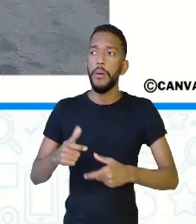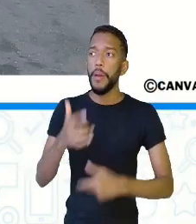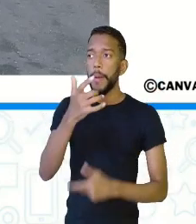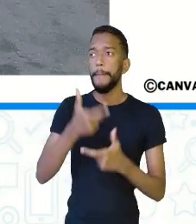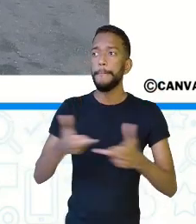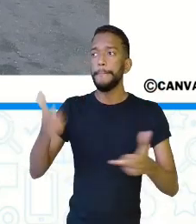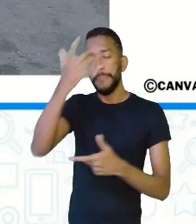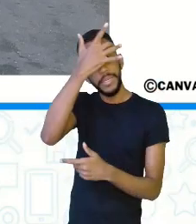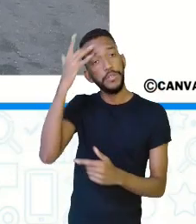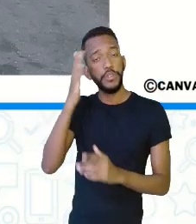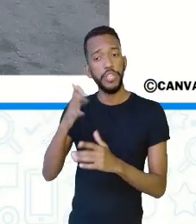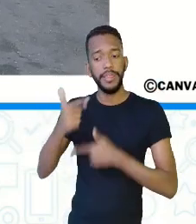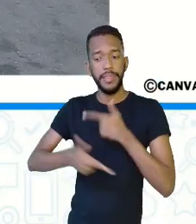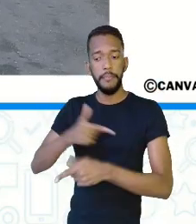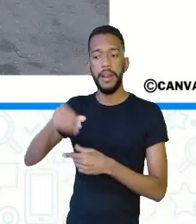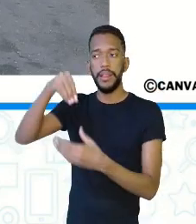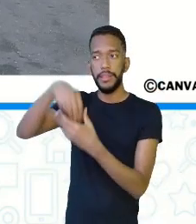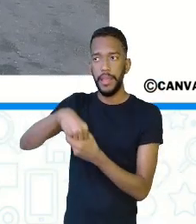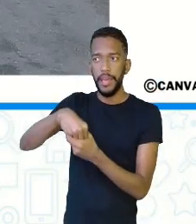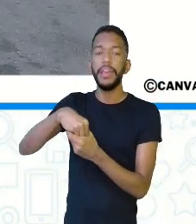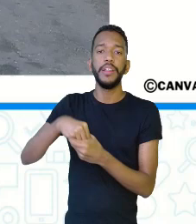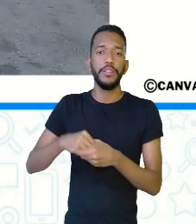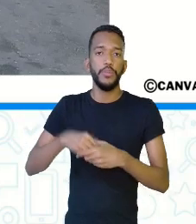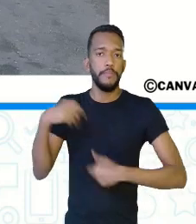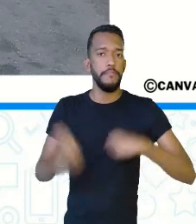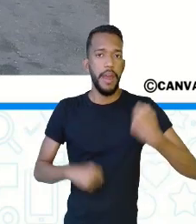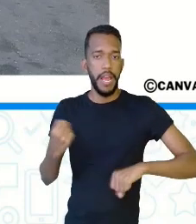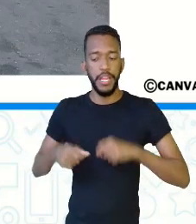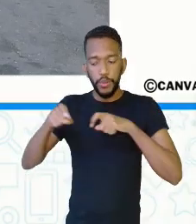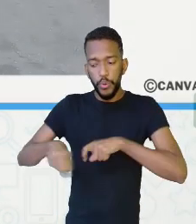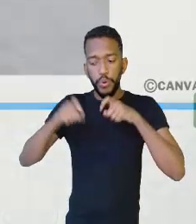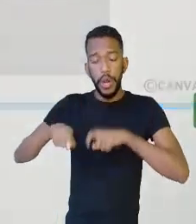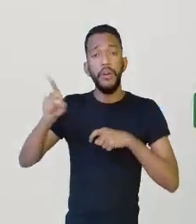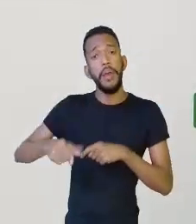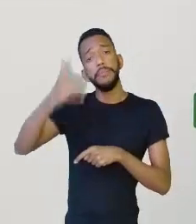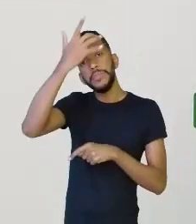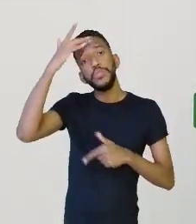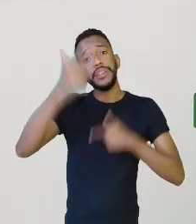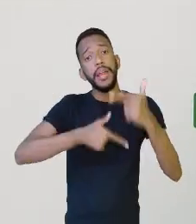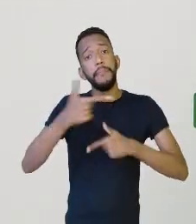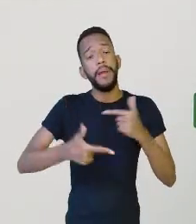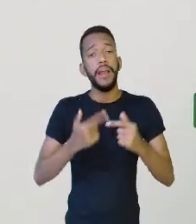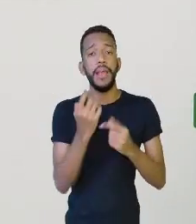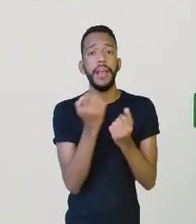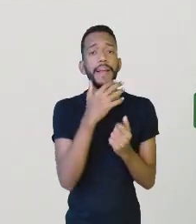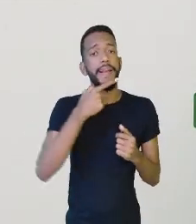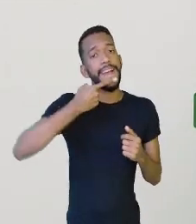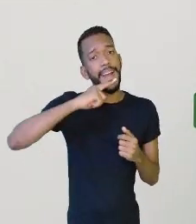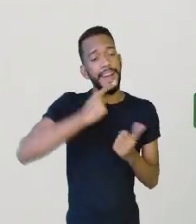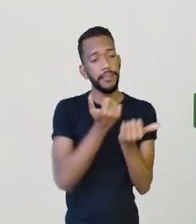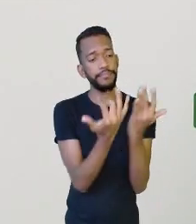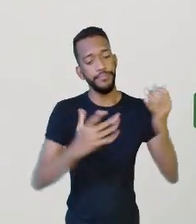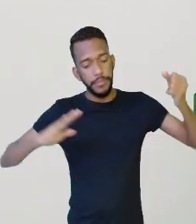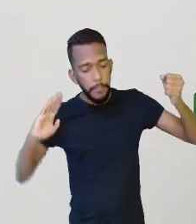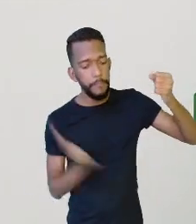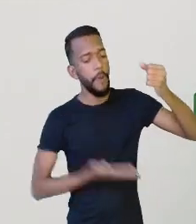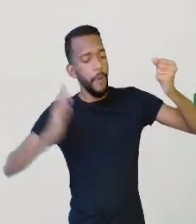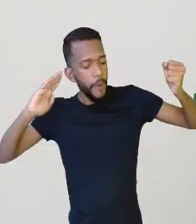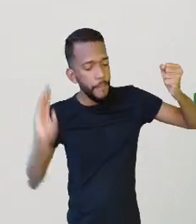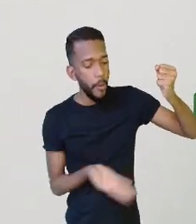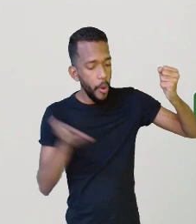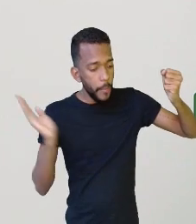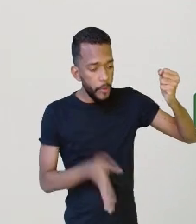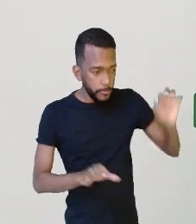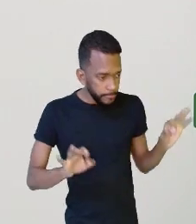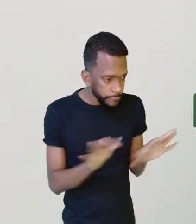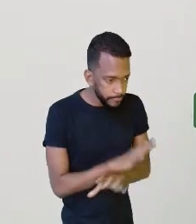que fazem o maracatu rural são pessoas que trabalham no corte de cana, que existe até hoje, a lavoura. Então